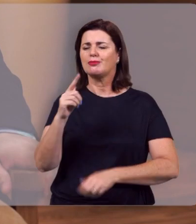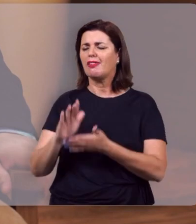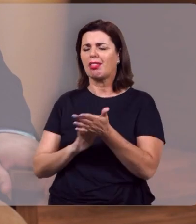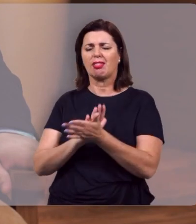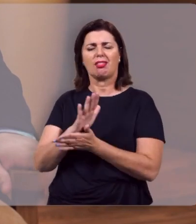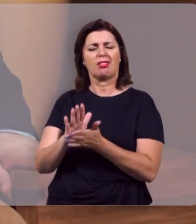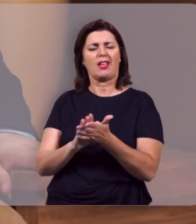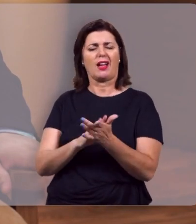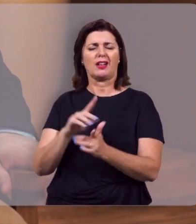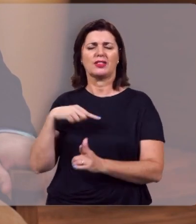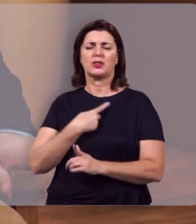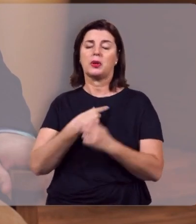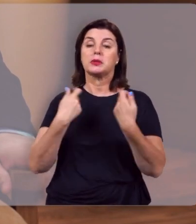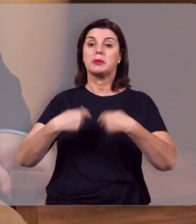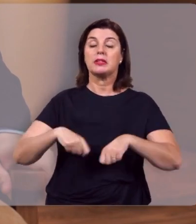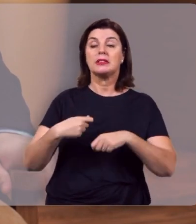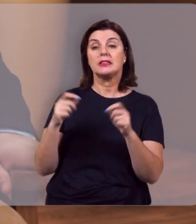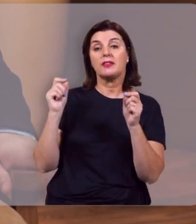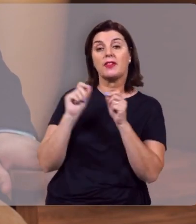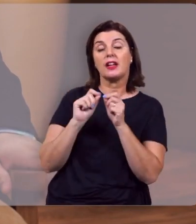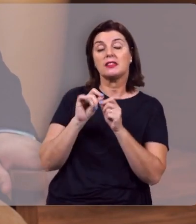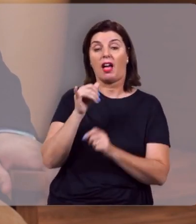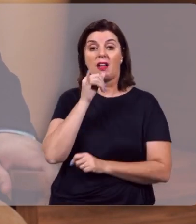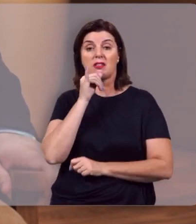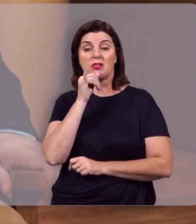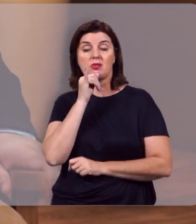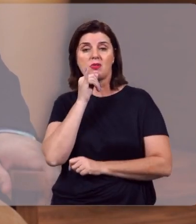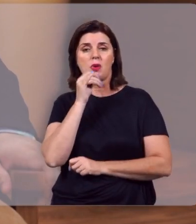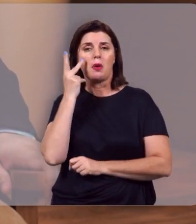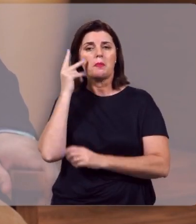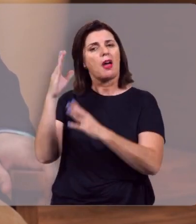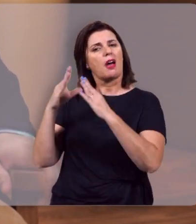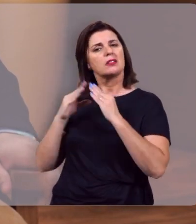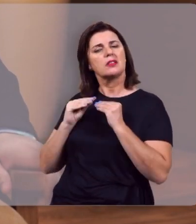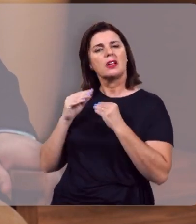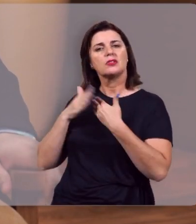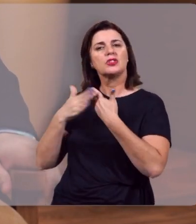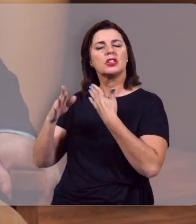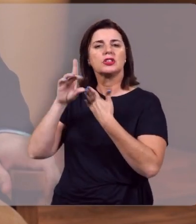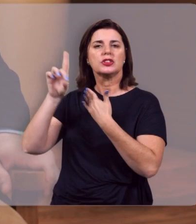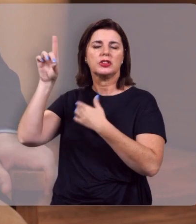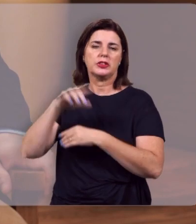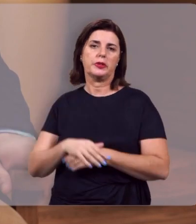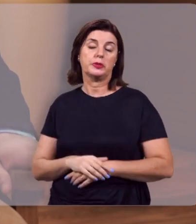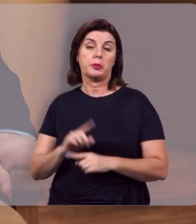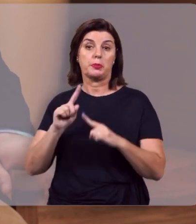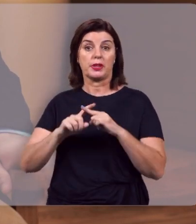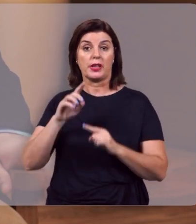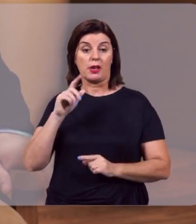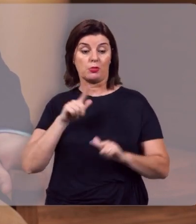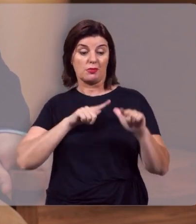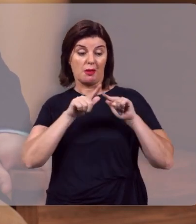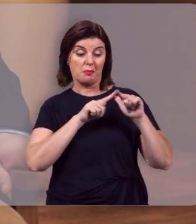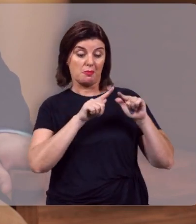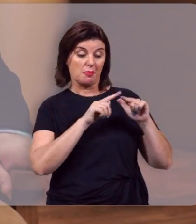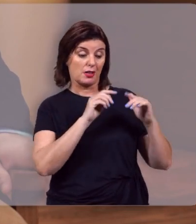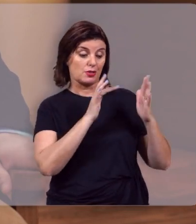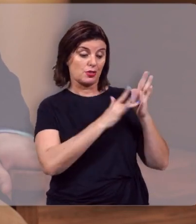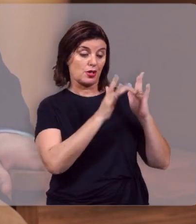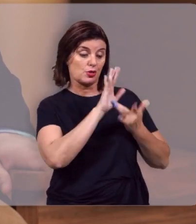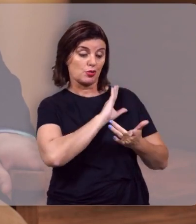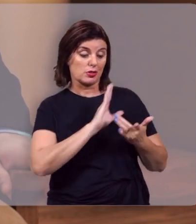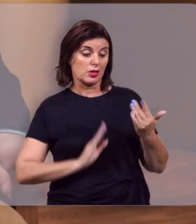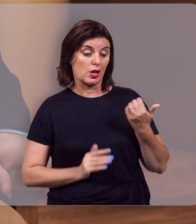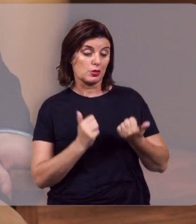que nós precisemos realizar para que sejamos aceitos diante de Deus. Porque a obra de Cristo